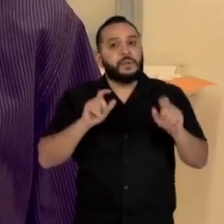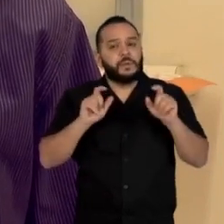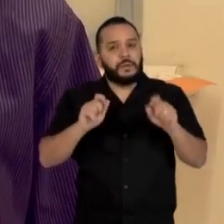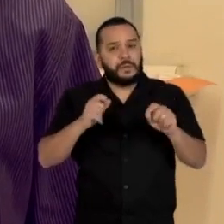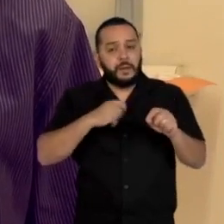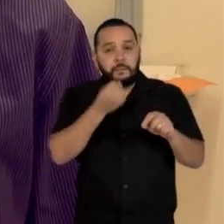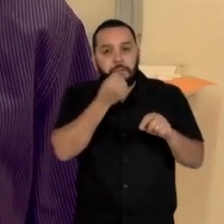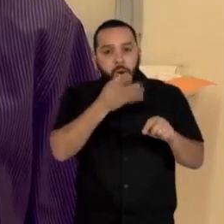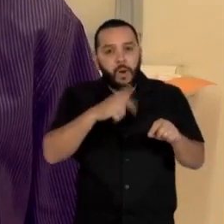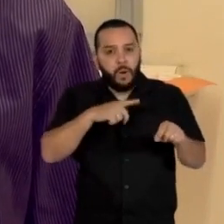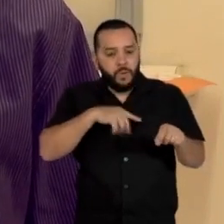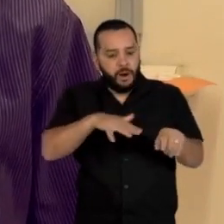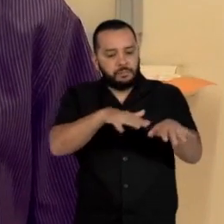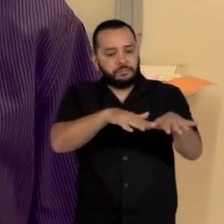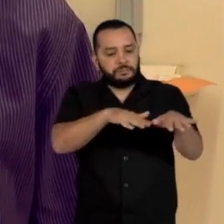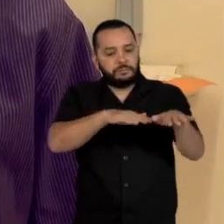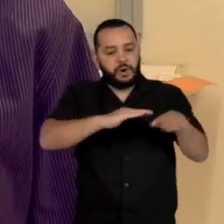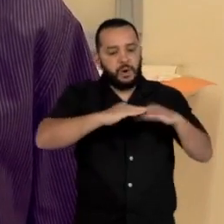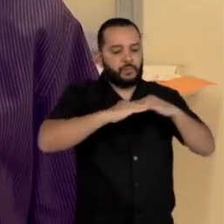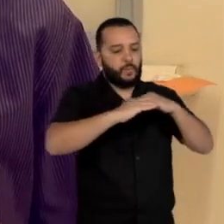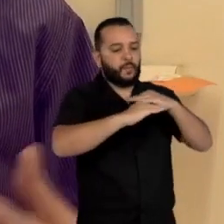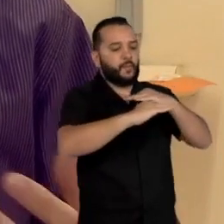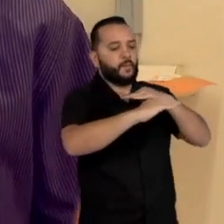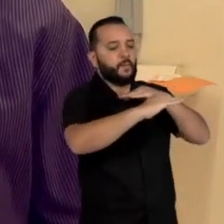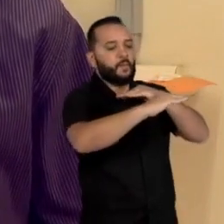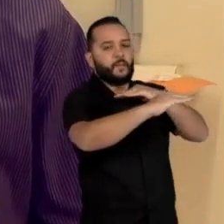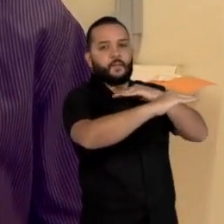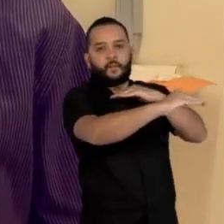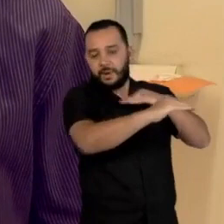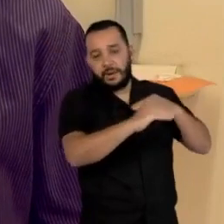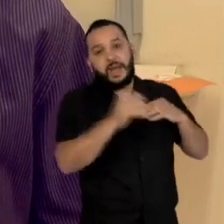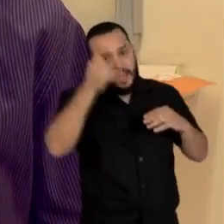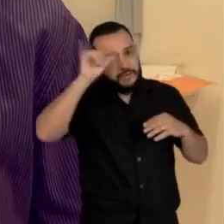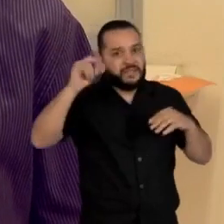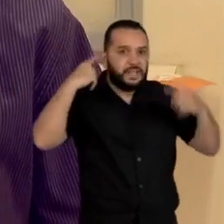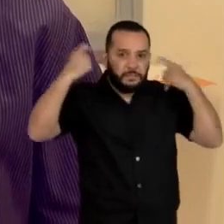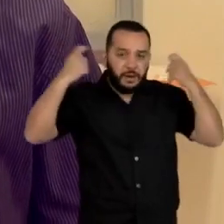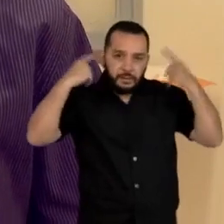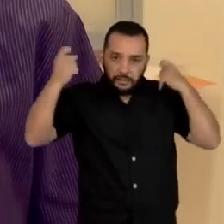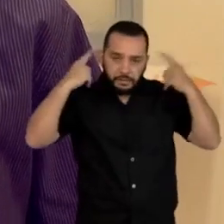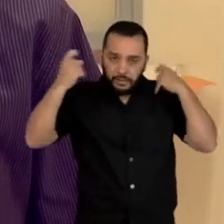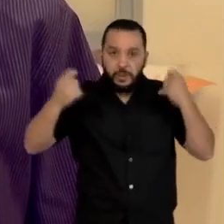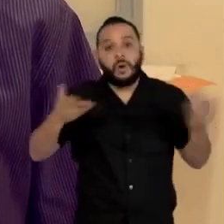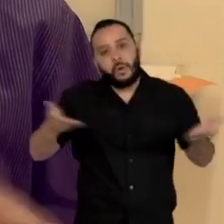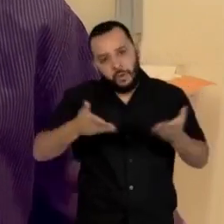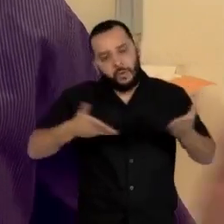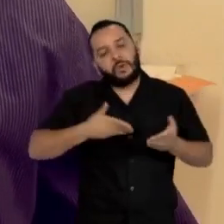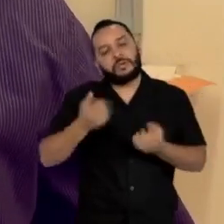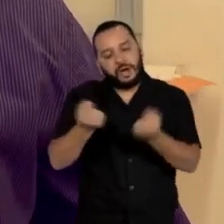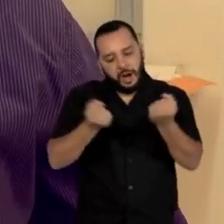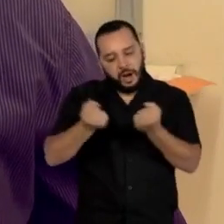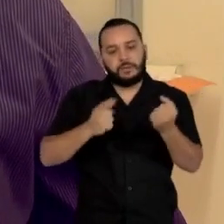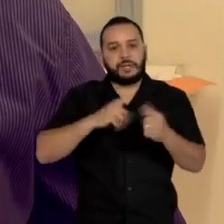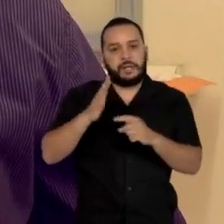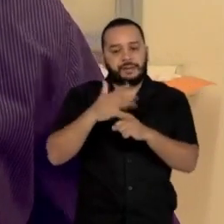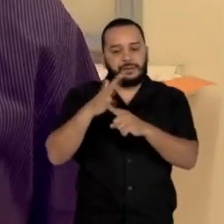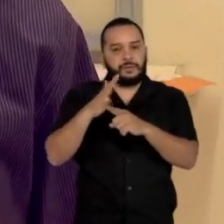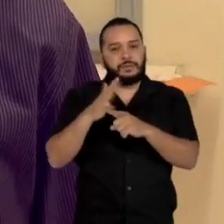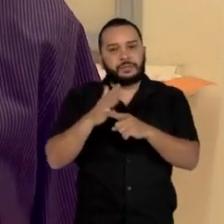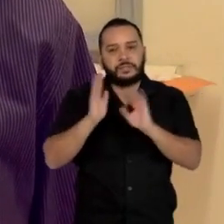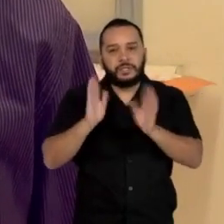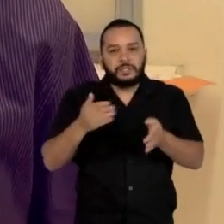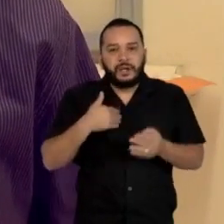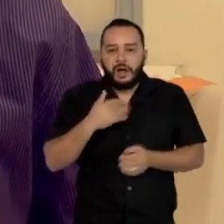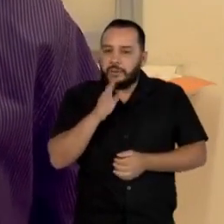os veículos já têm uma tecnologia melhor de baixo nível de ruído. É uma das soluções para as grandes